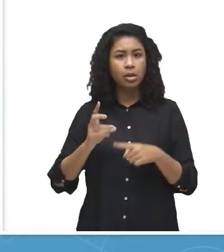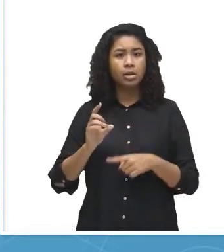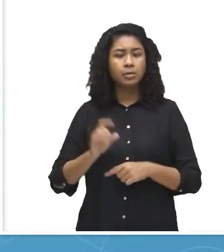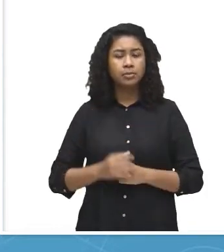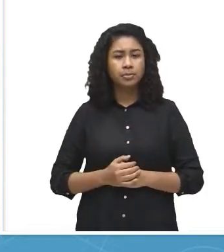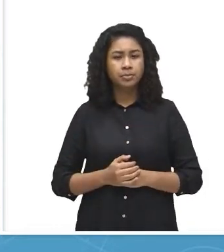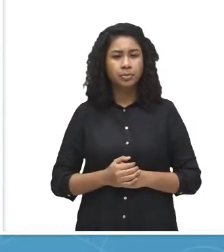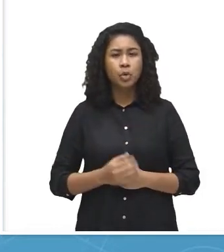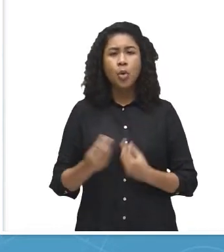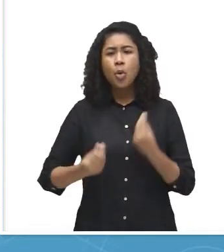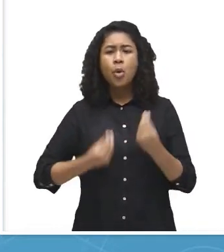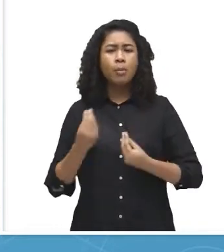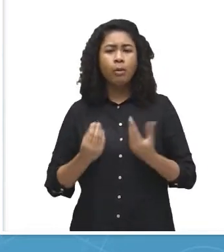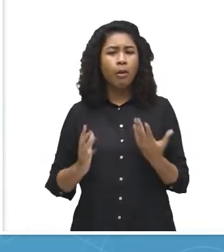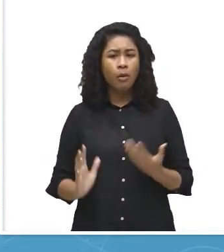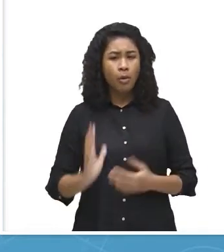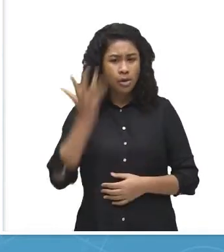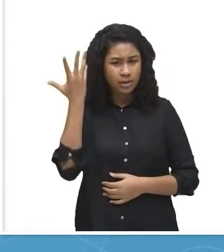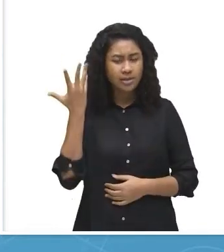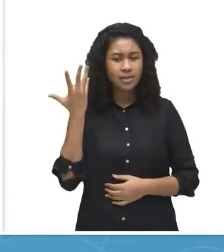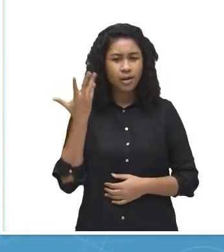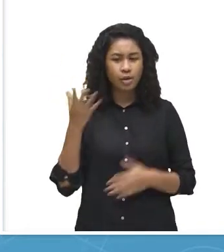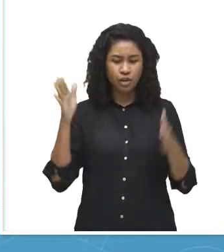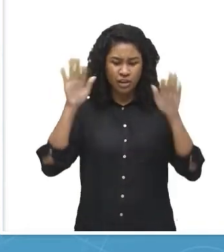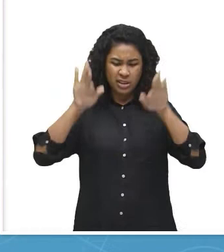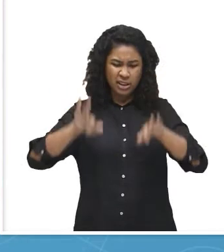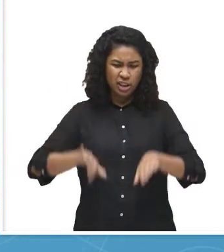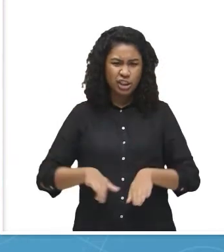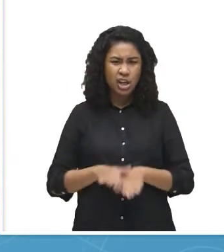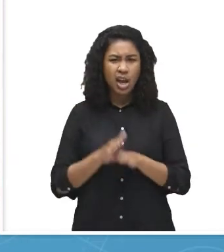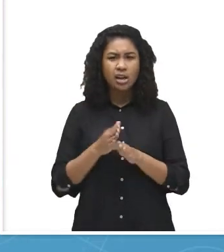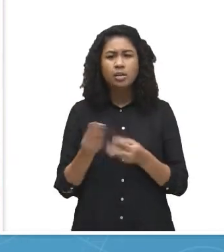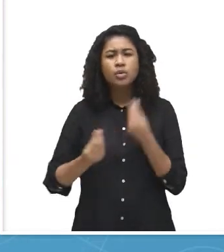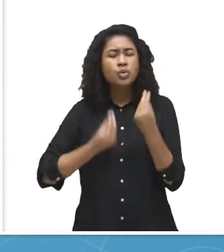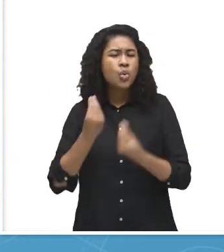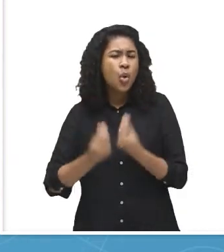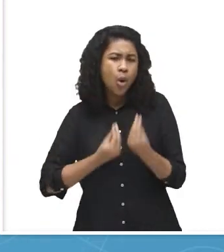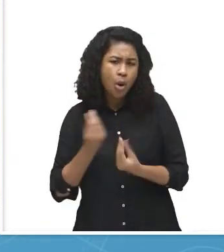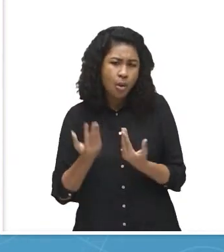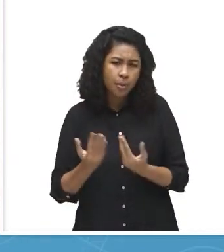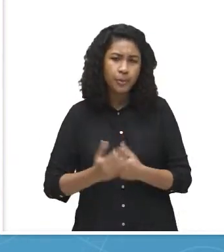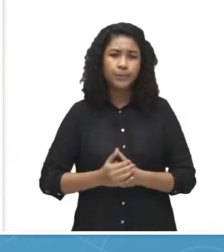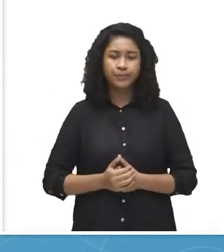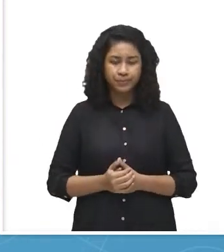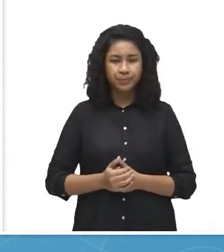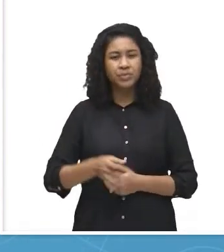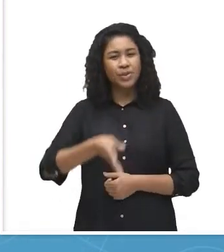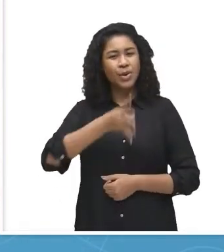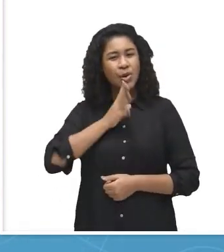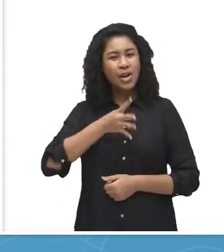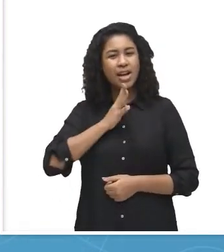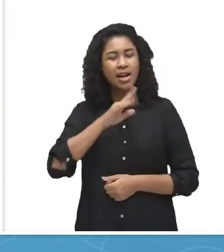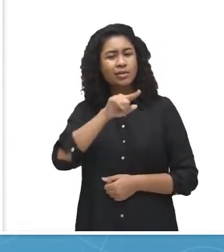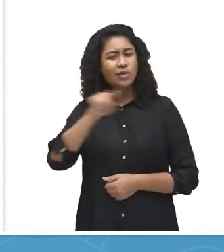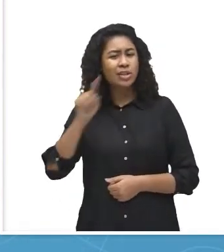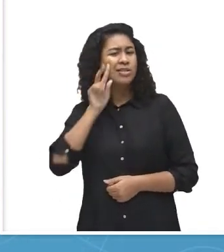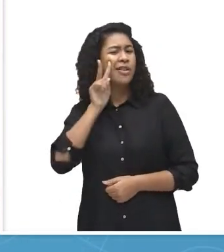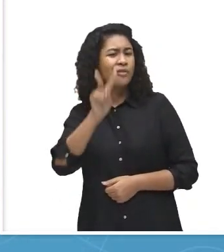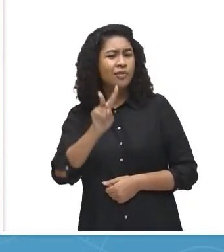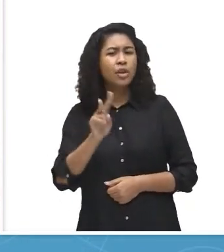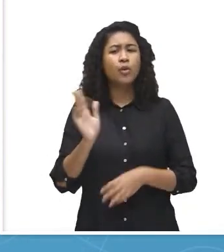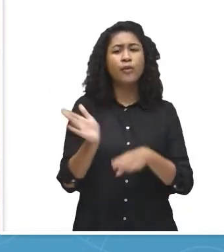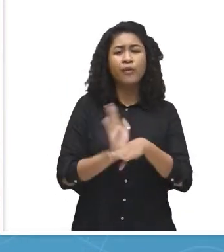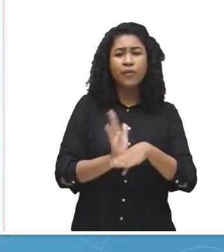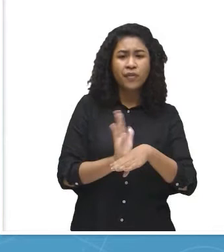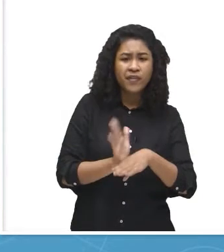de trincheiras. A gente conhece bastante a guerra de trincheiras porque possivelmente você já deve ter assistido filmes sobre a Primeira